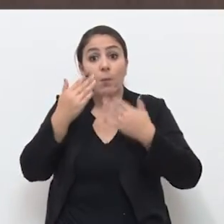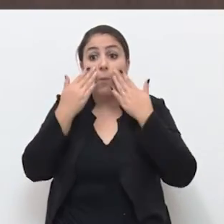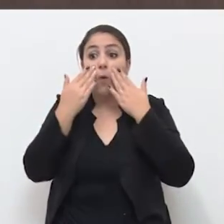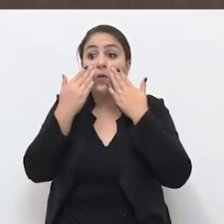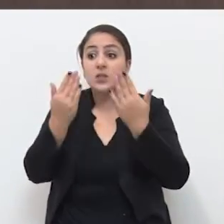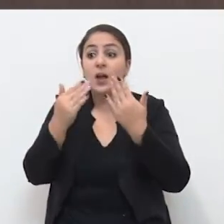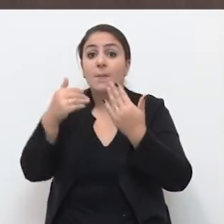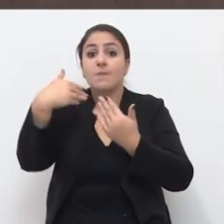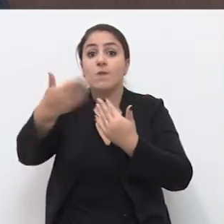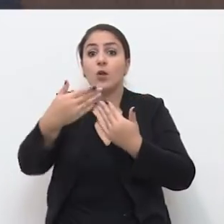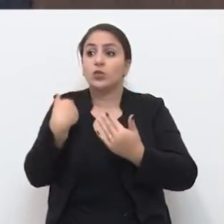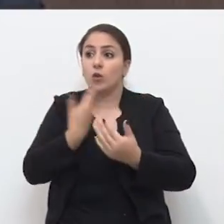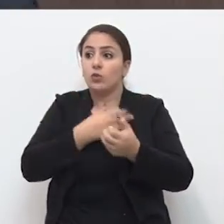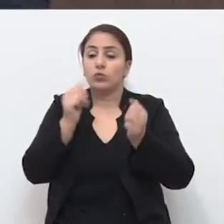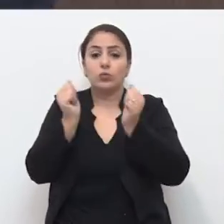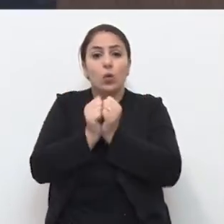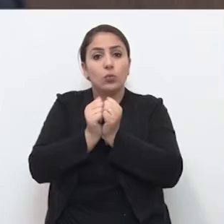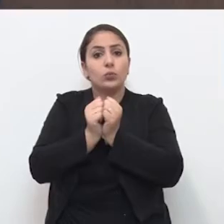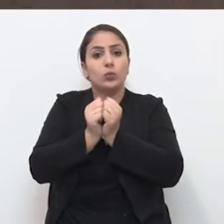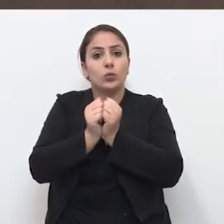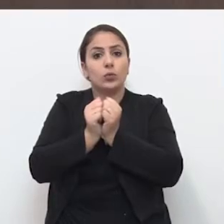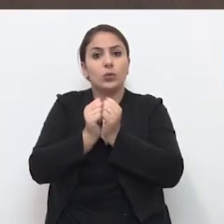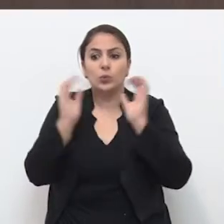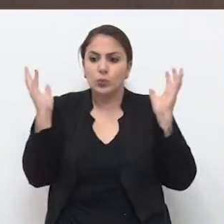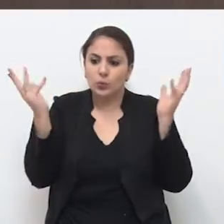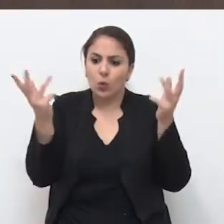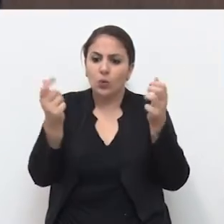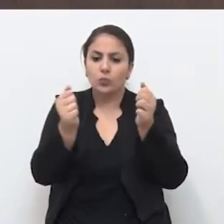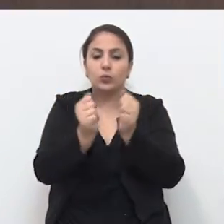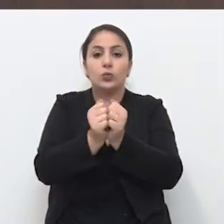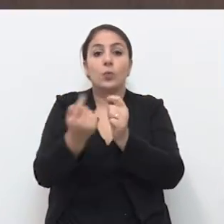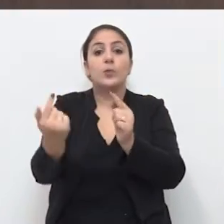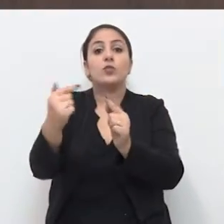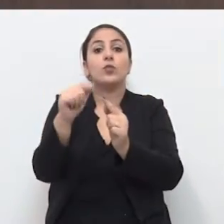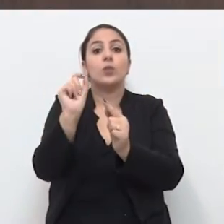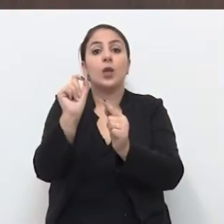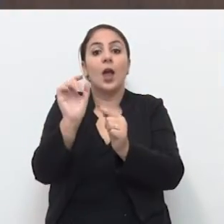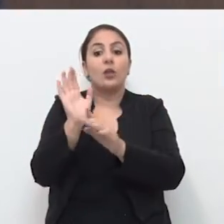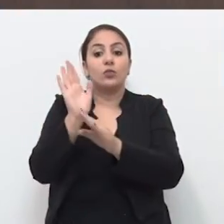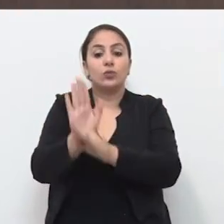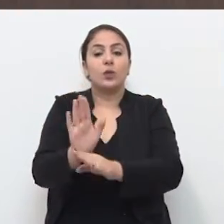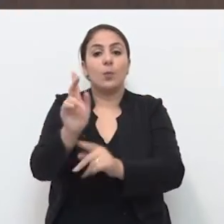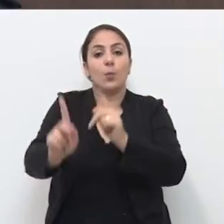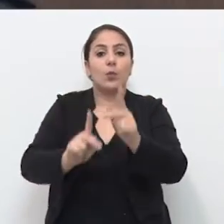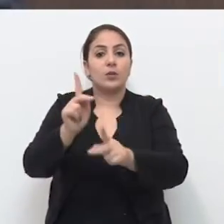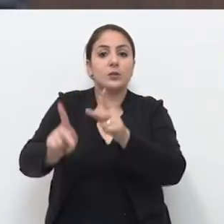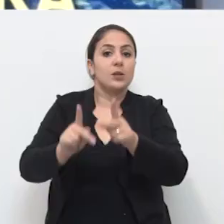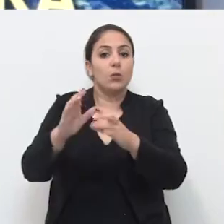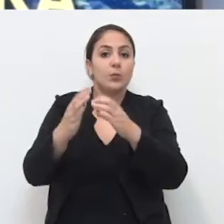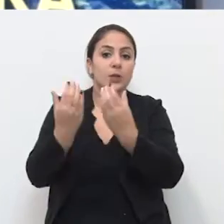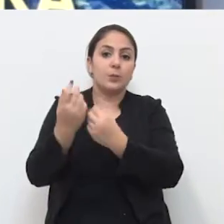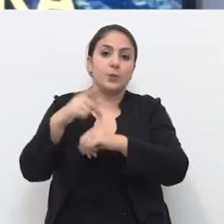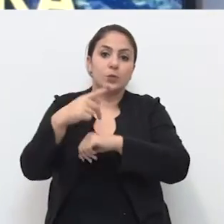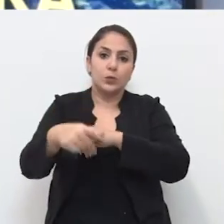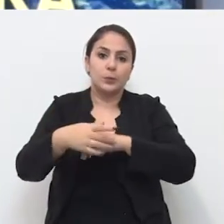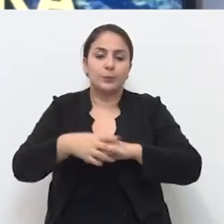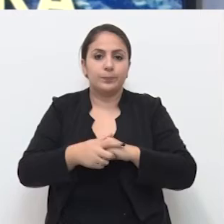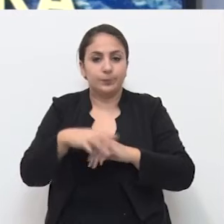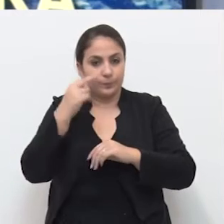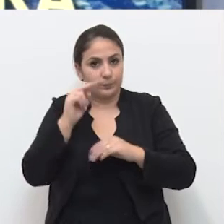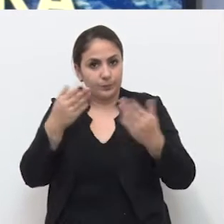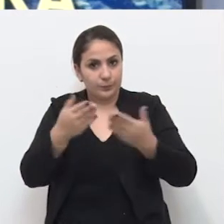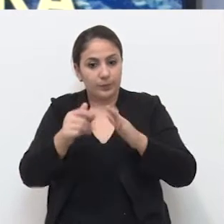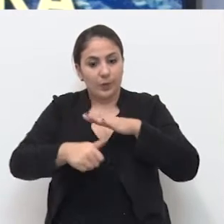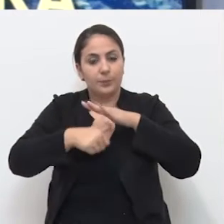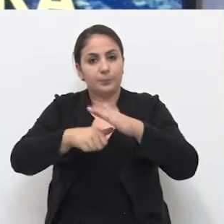nós estamos unidos, posição, situação, em prol da população, em prol da comunidade de Passo Fundo. Veja agora o